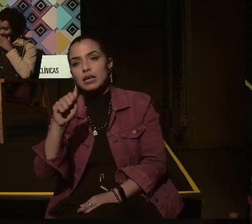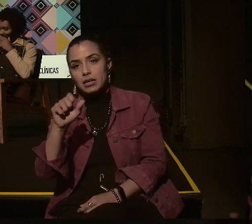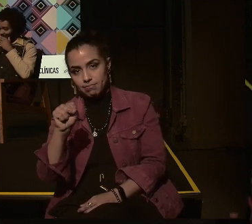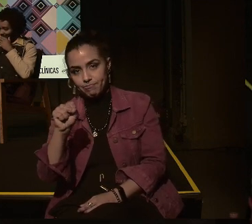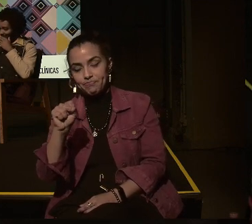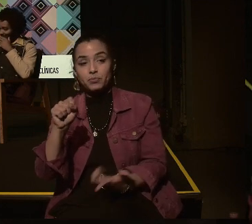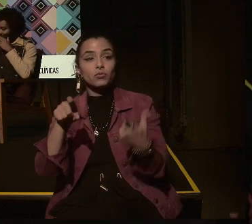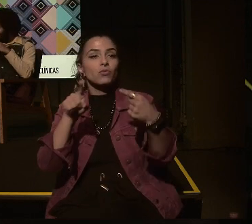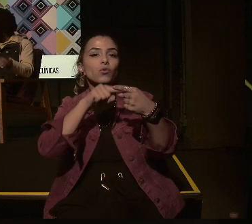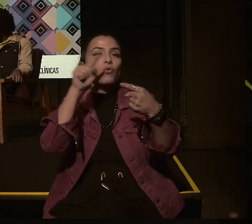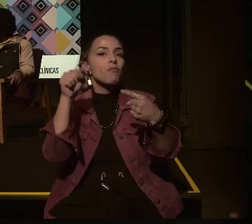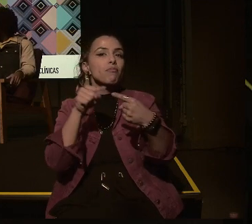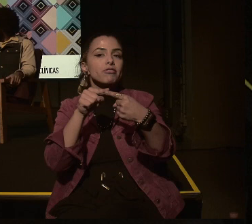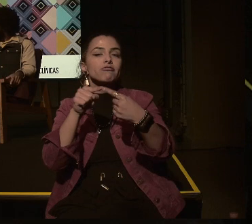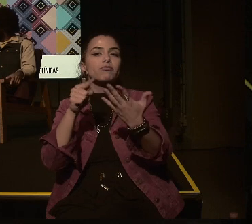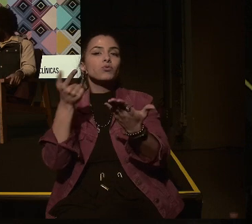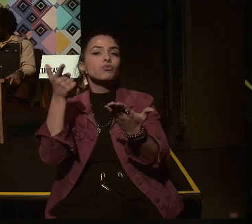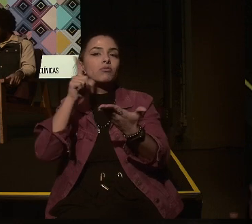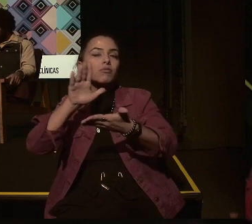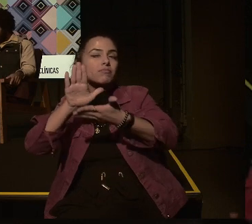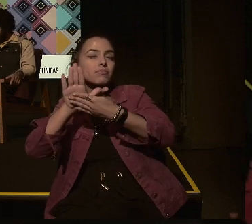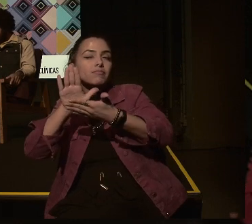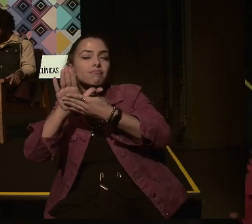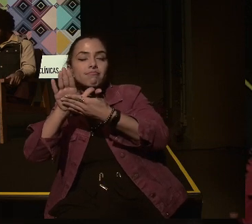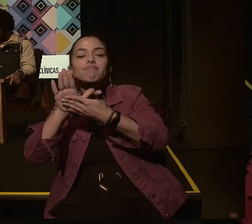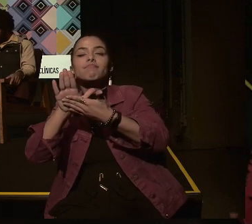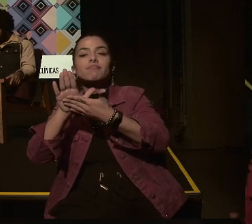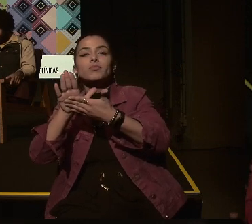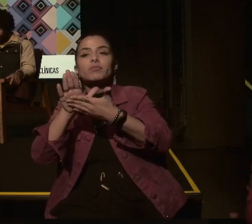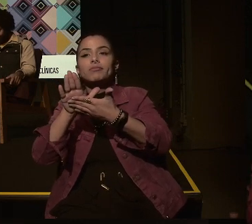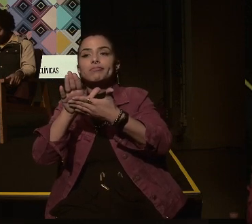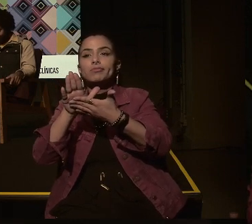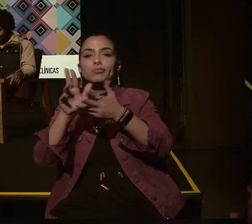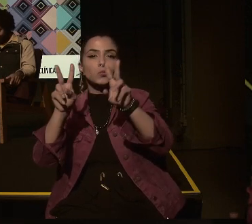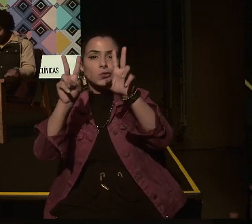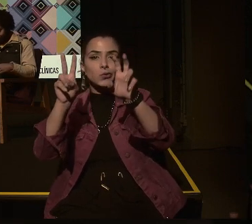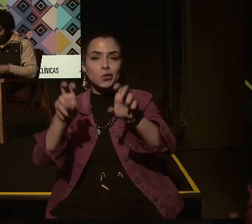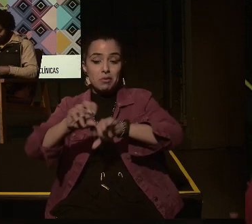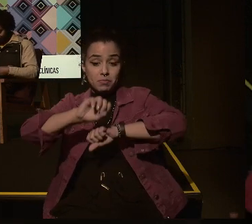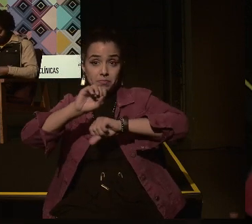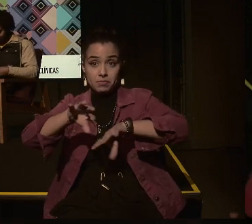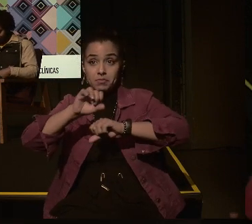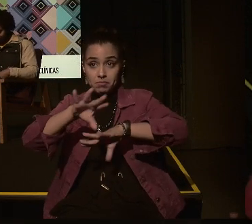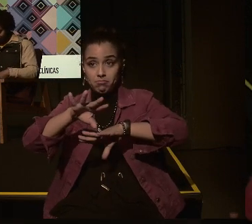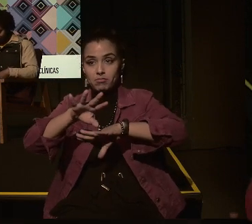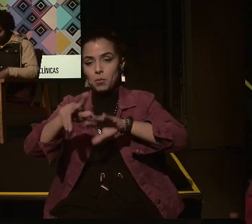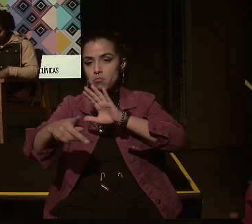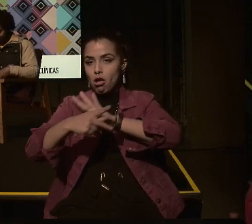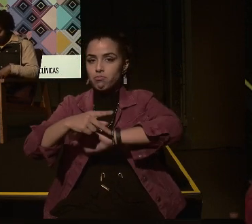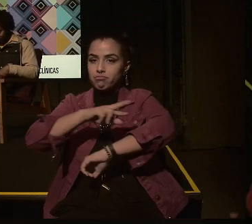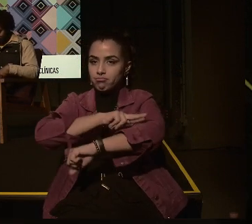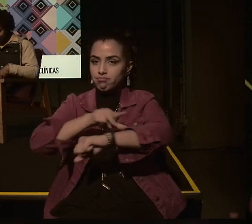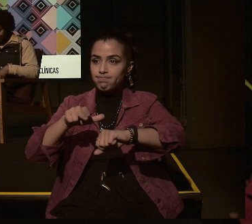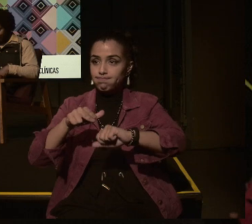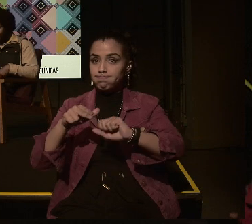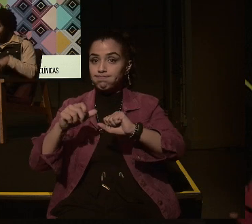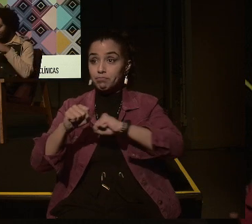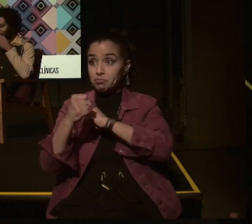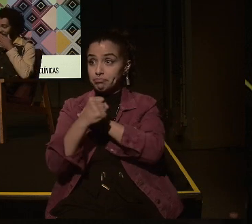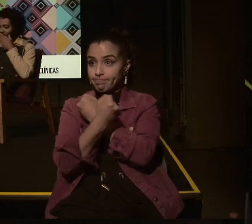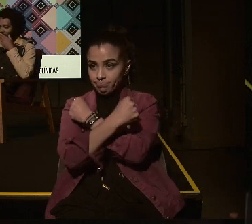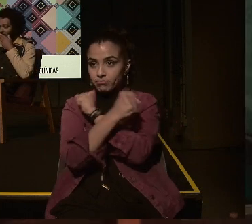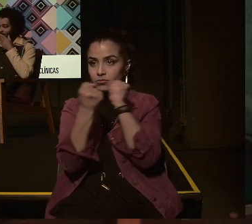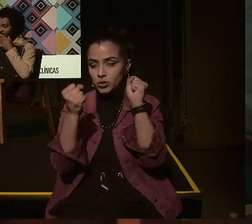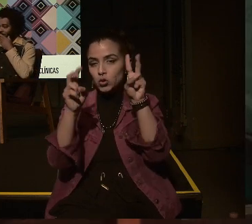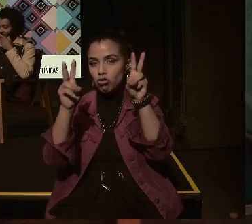Nossa ideia é de propor uma formação no letramento racial radical, pensando em formas diversas